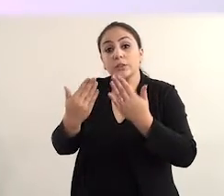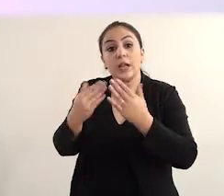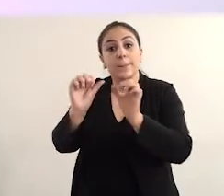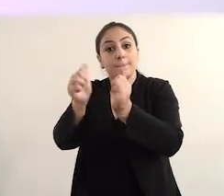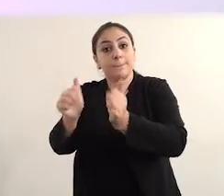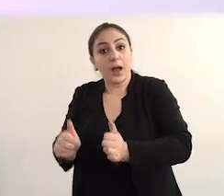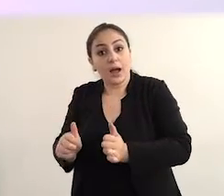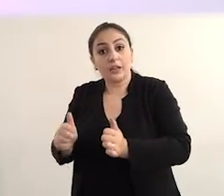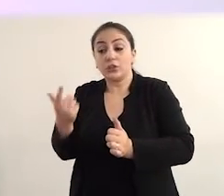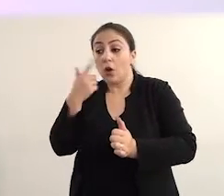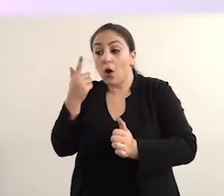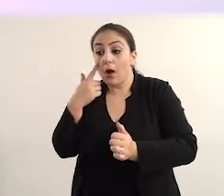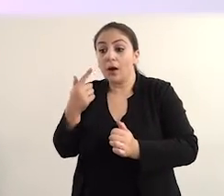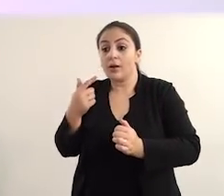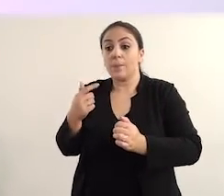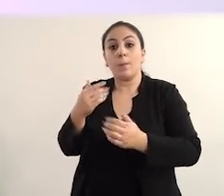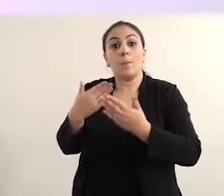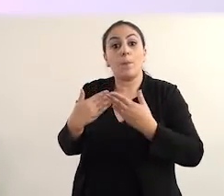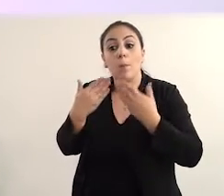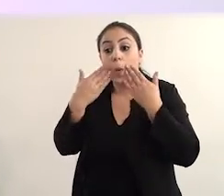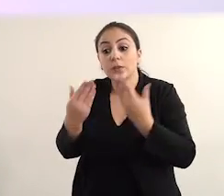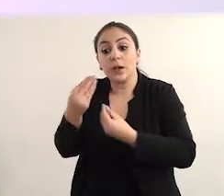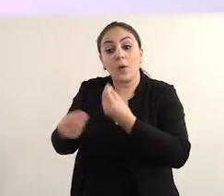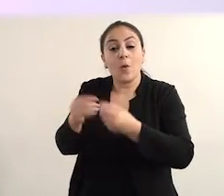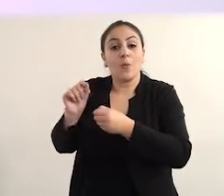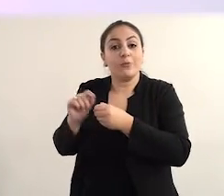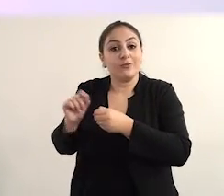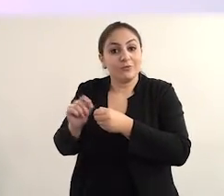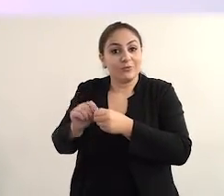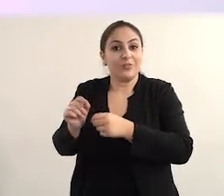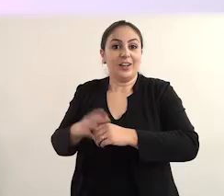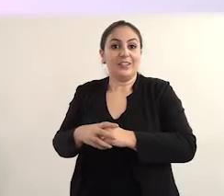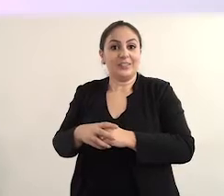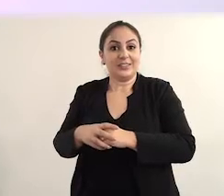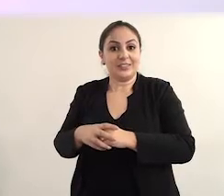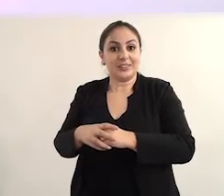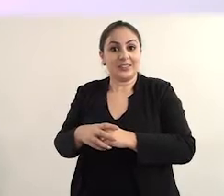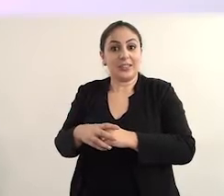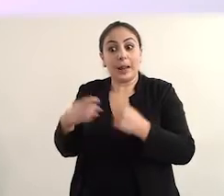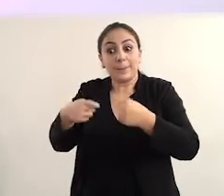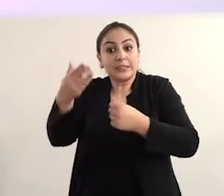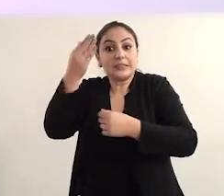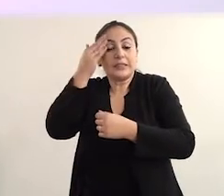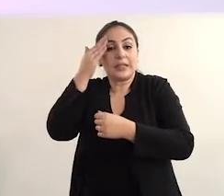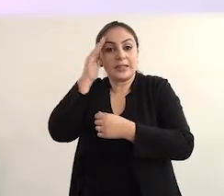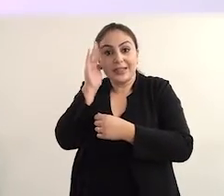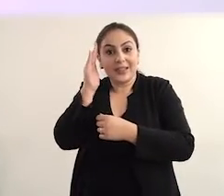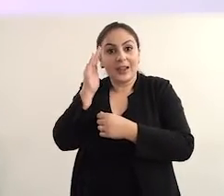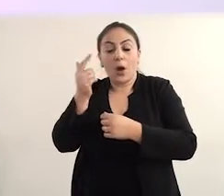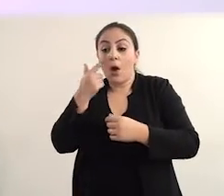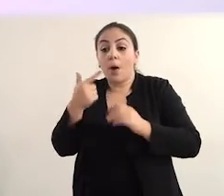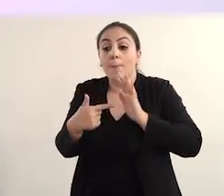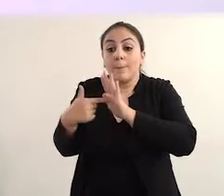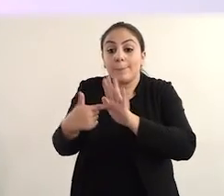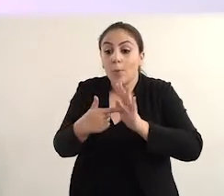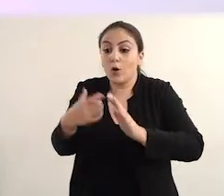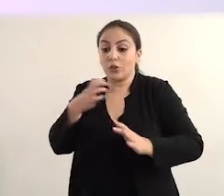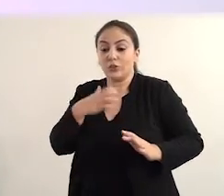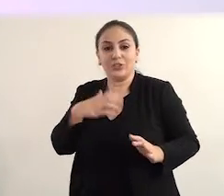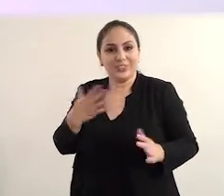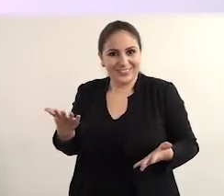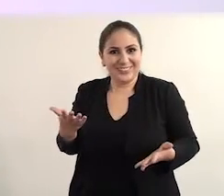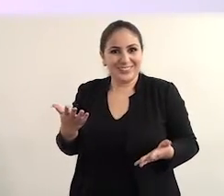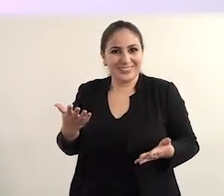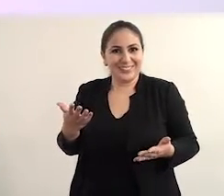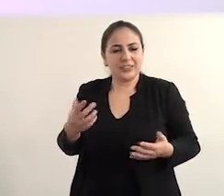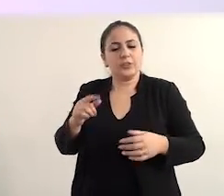ou mostrar, eu quero que ela faça tal coisa, ou vou solicitar alguma coisa para ela fazer, que ela tenha que entender, eu tenho que mostrar como eu quero que ela faça.